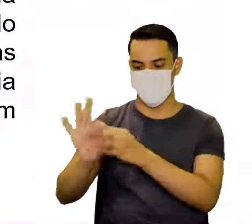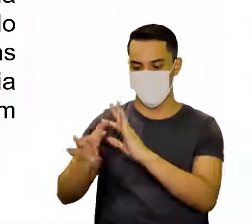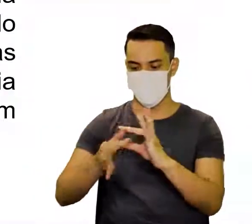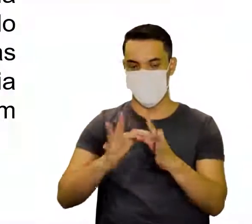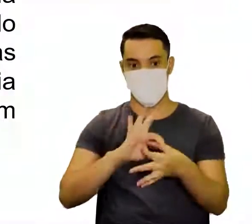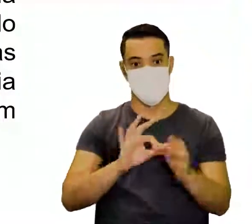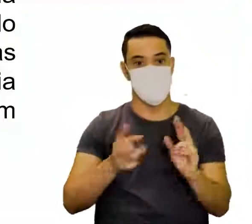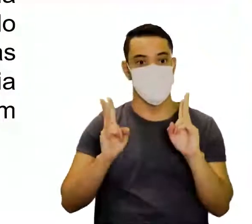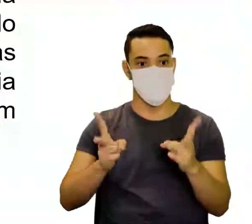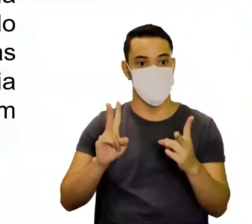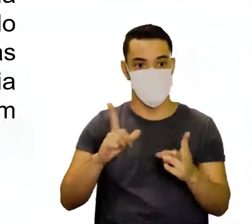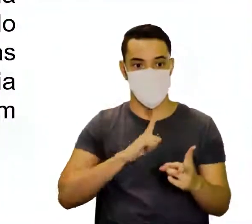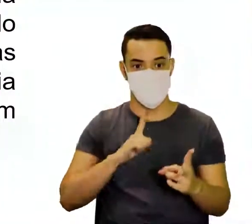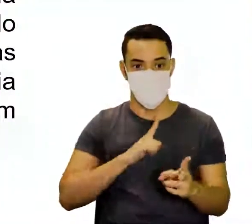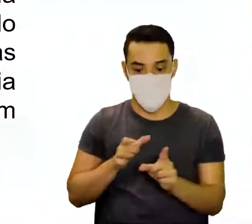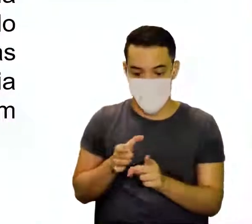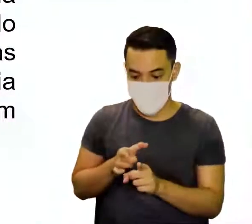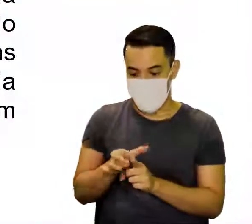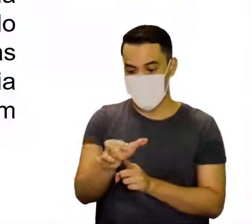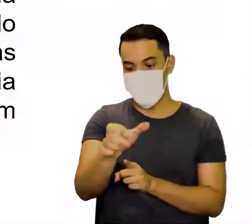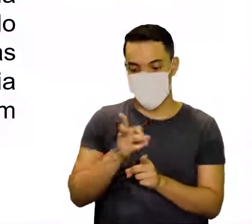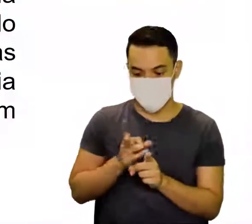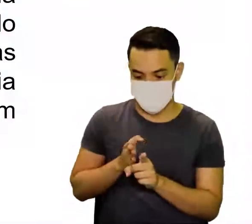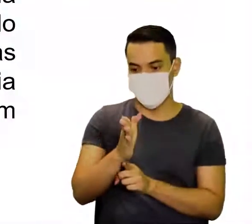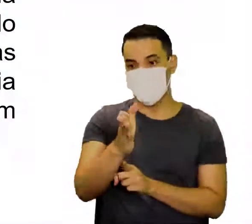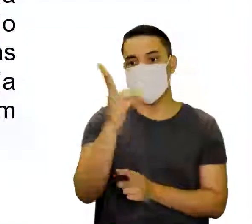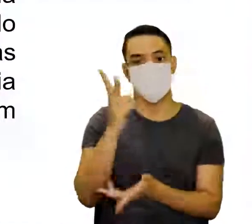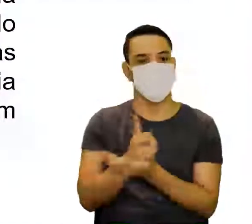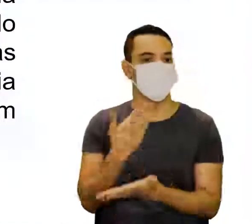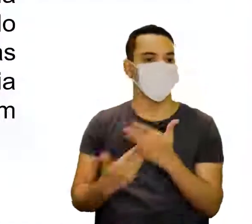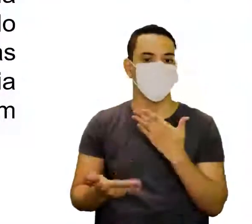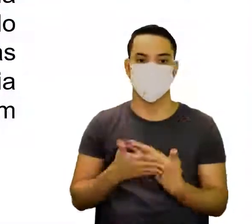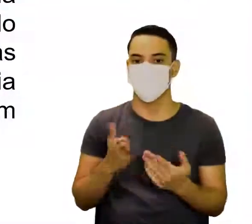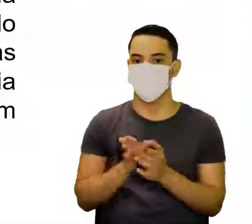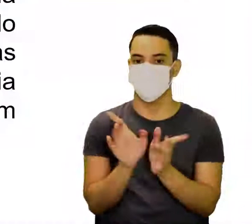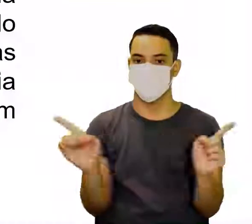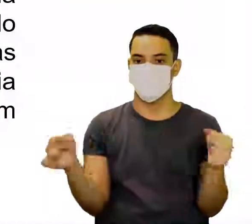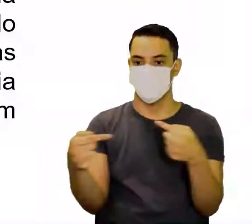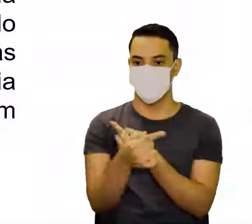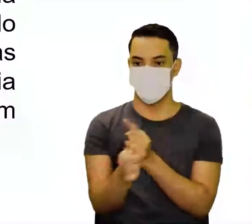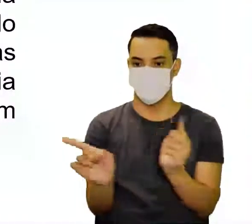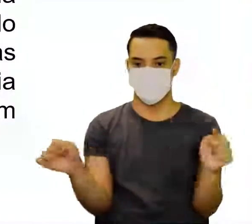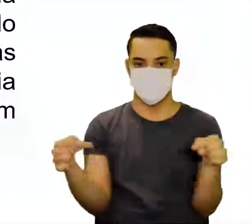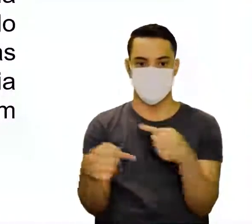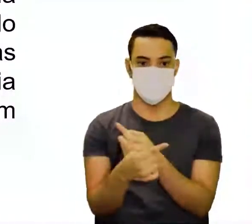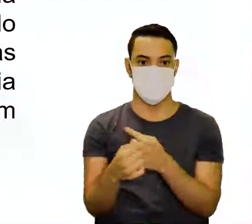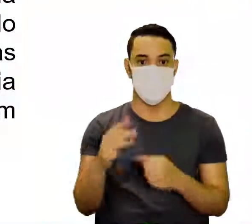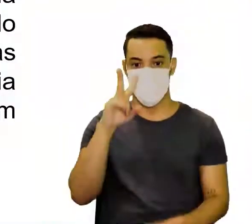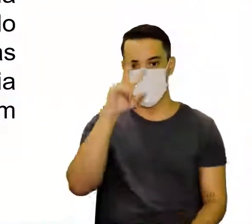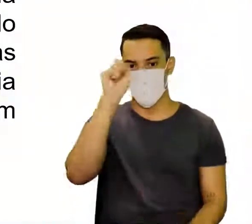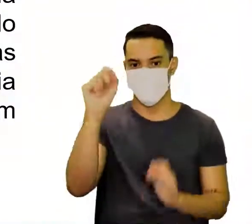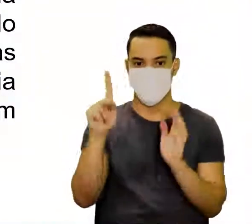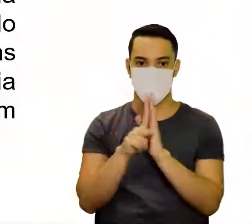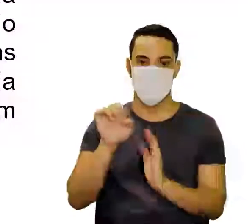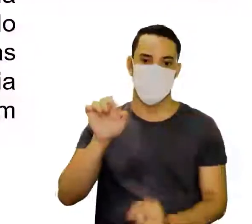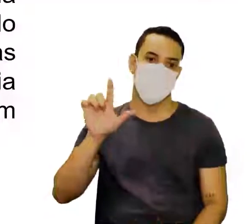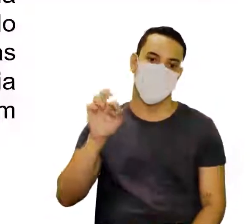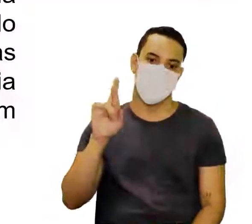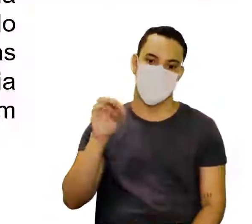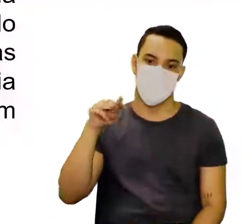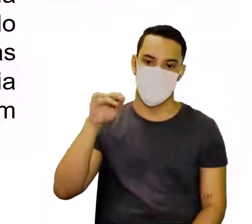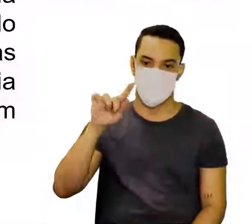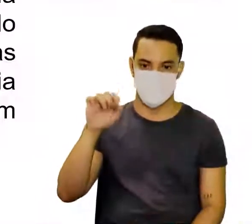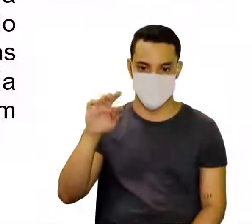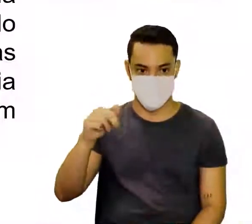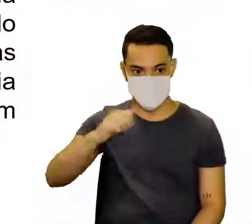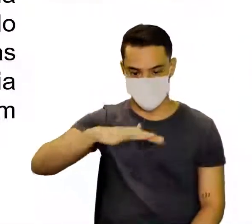permaneça unidirecional, independente do sentido da posição da força eletromotriz induzida pelo